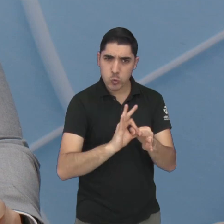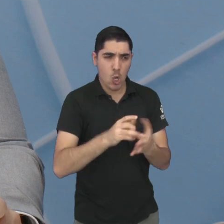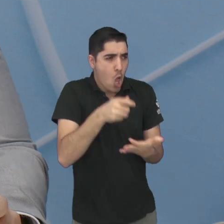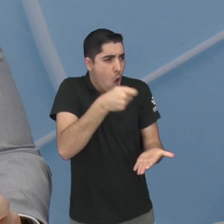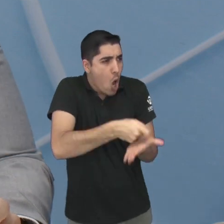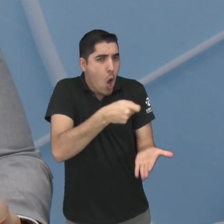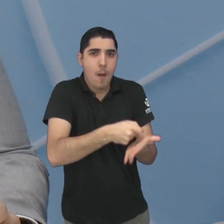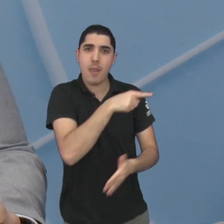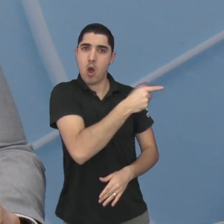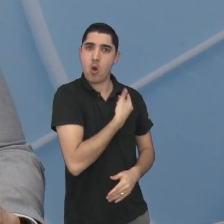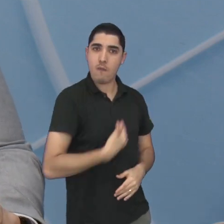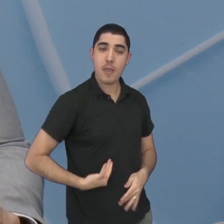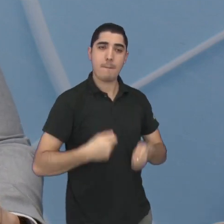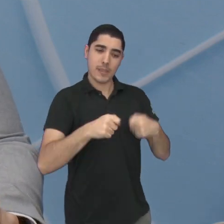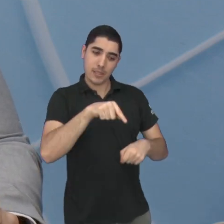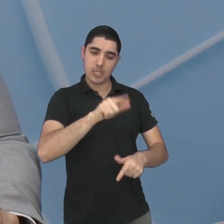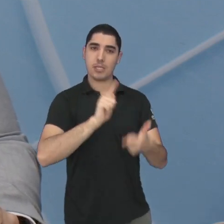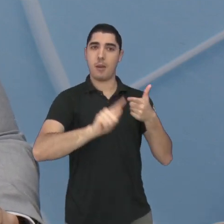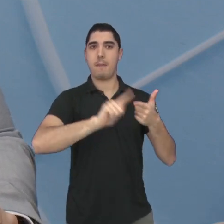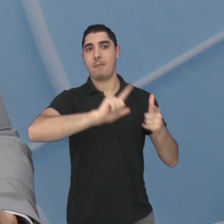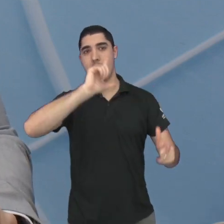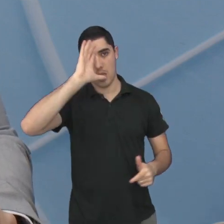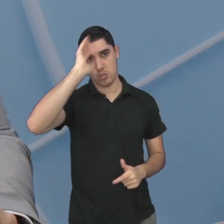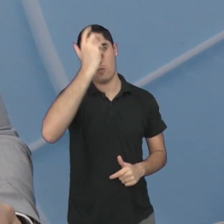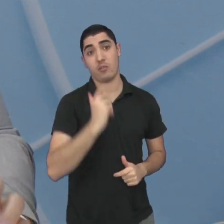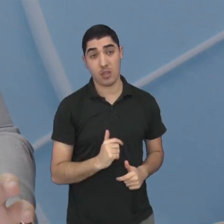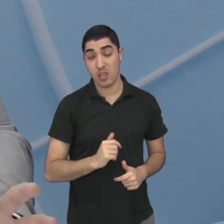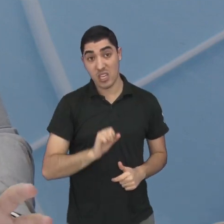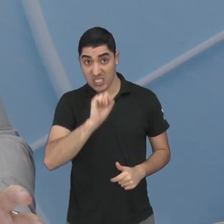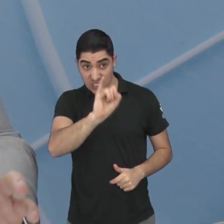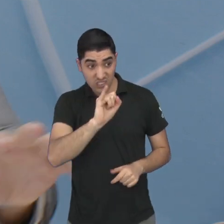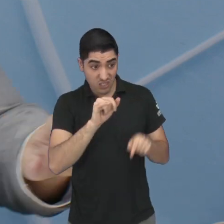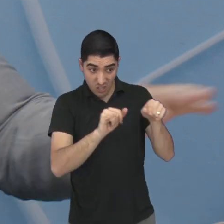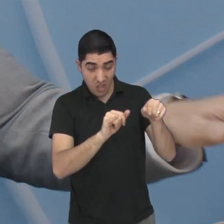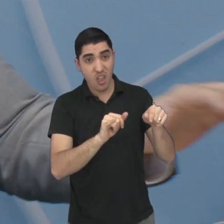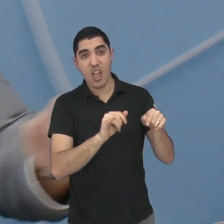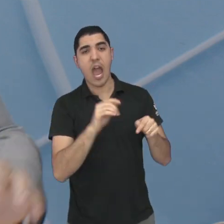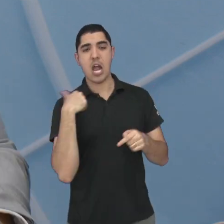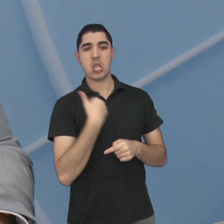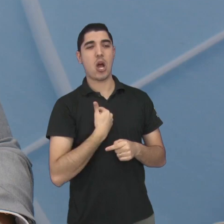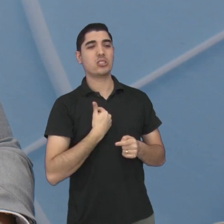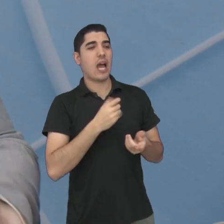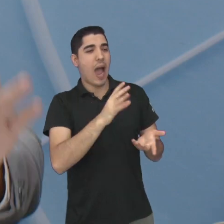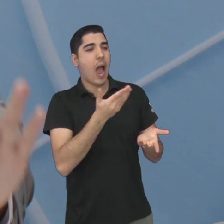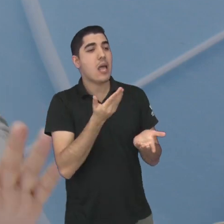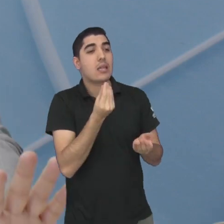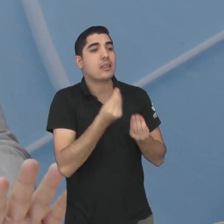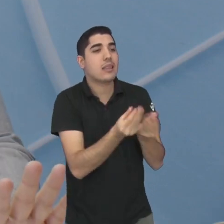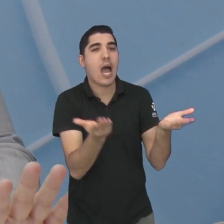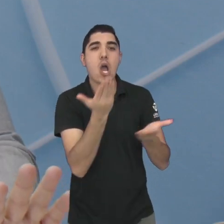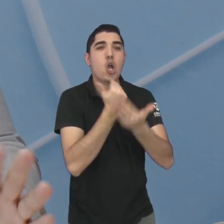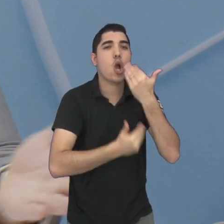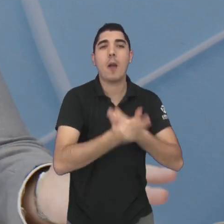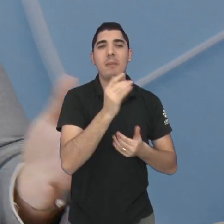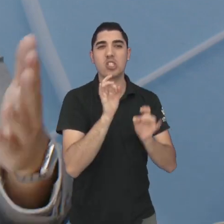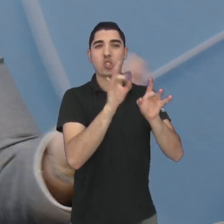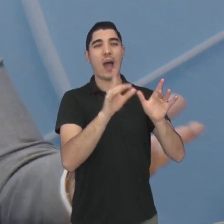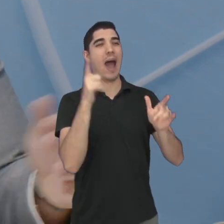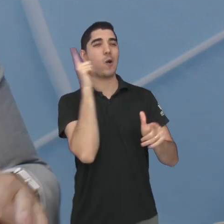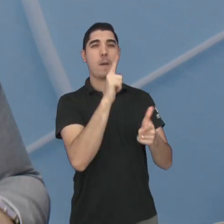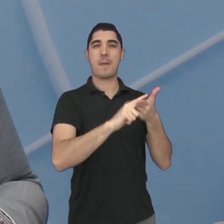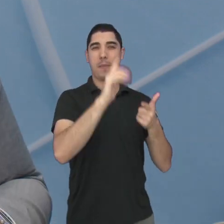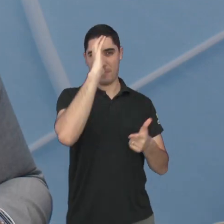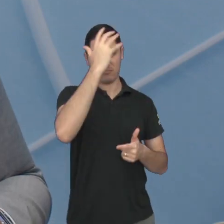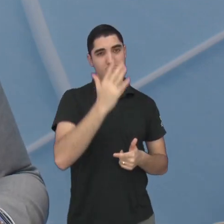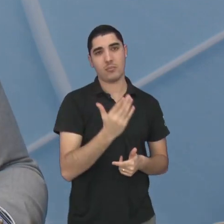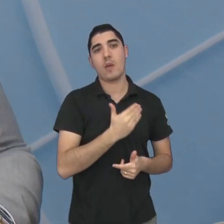o problema seja resolvido. E ele não vai ser resolvido só colocando o prato na mesa hoje. Ele é fundamental. Você não pode chegar para uma pessoa